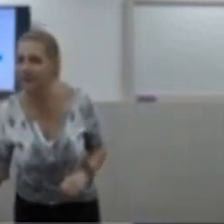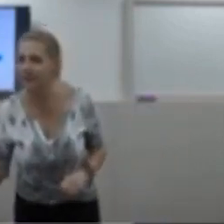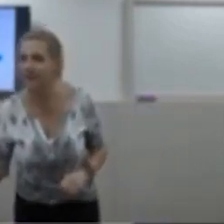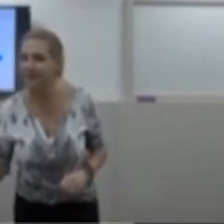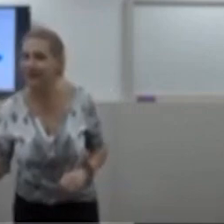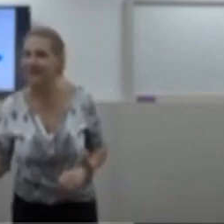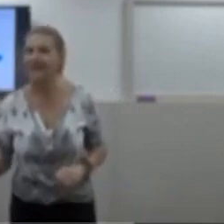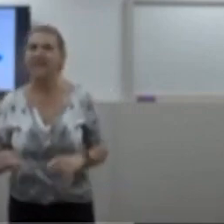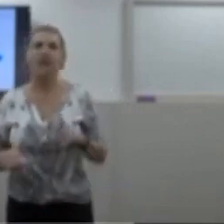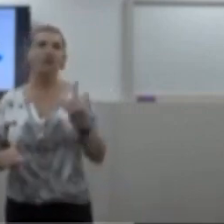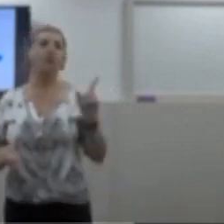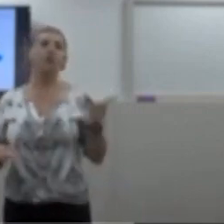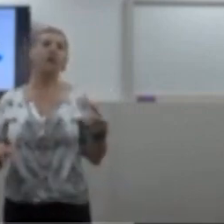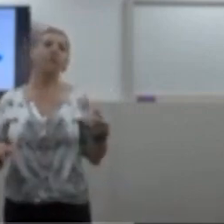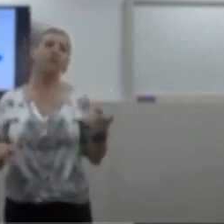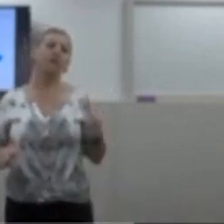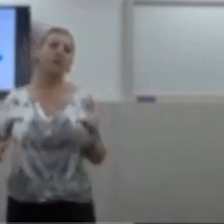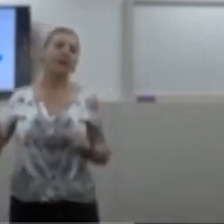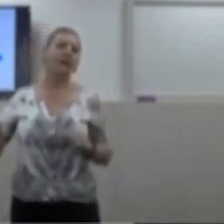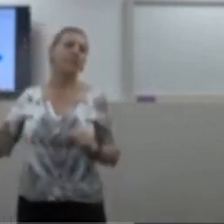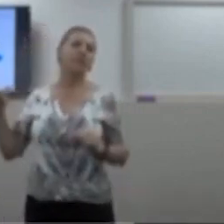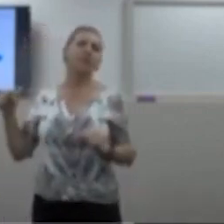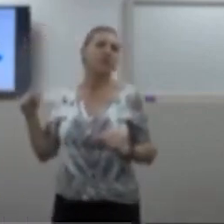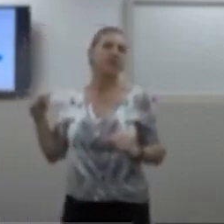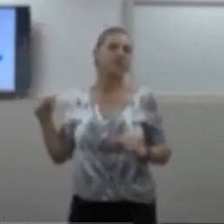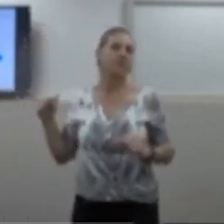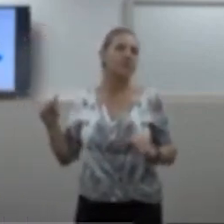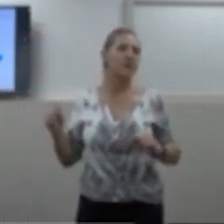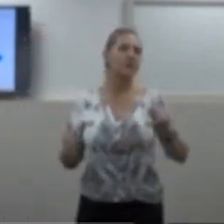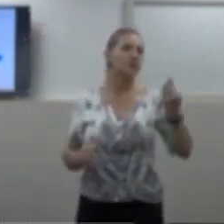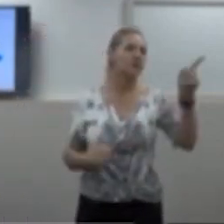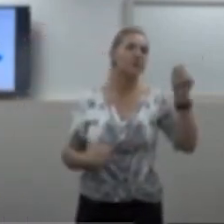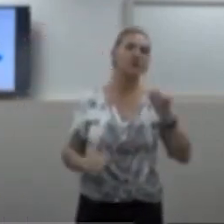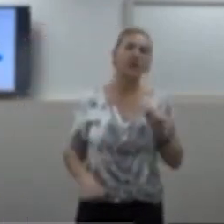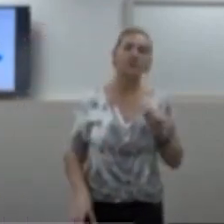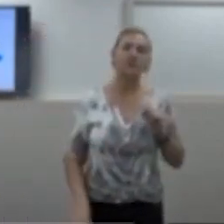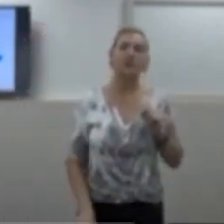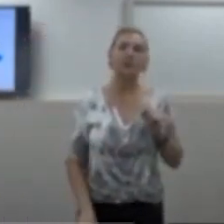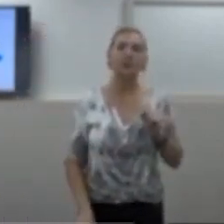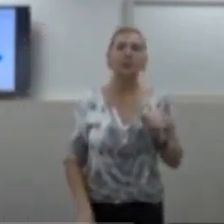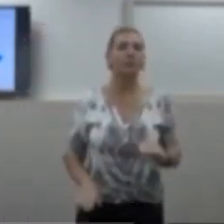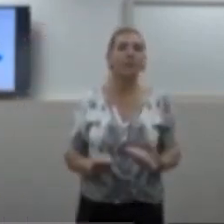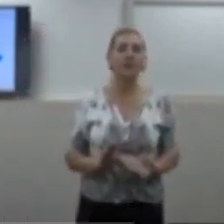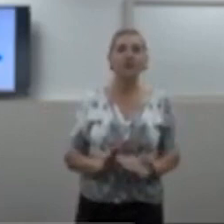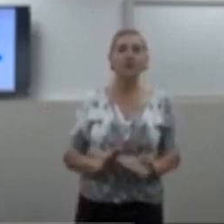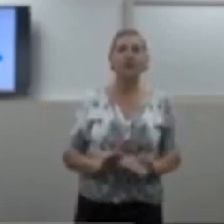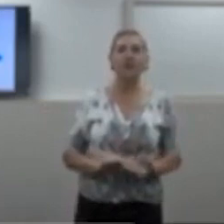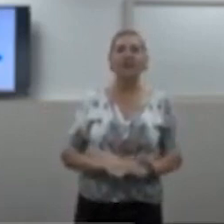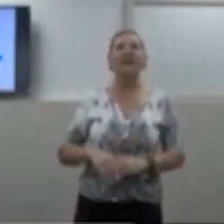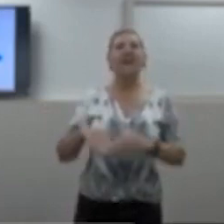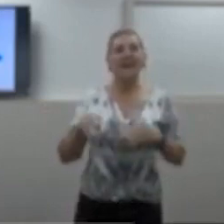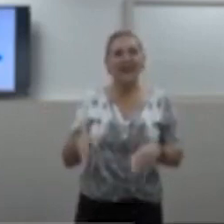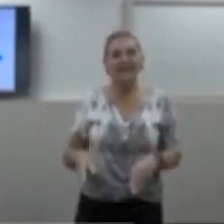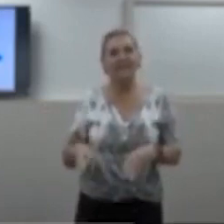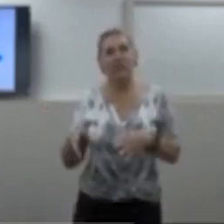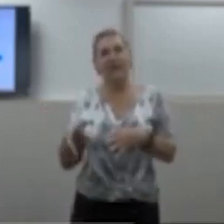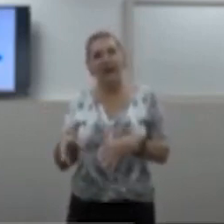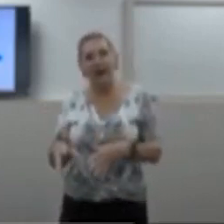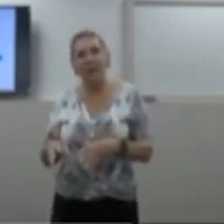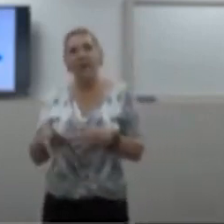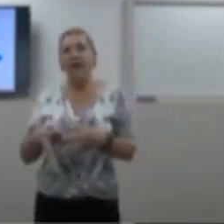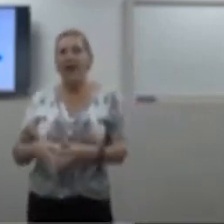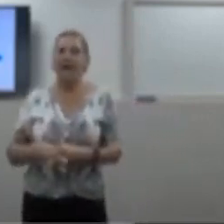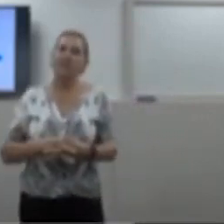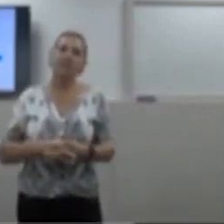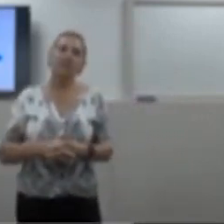sou o primeiro da chamada. Eu sou o quinto da chamada. Eu sou o 26º. Eu sou o 32º. Isso!